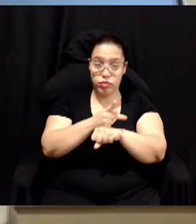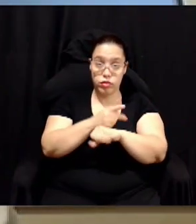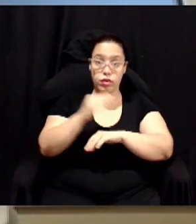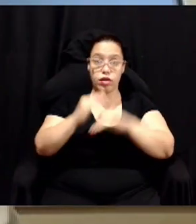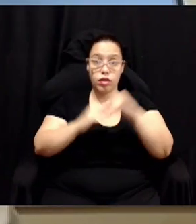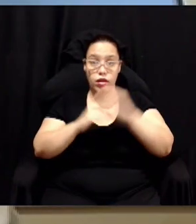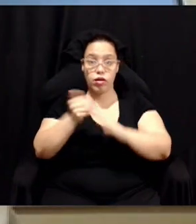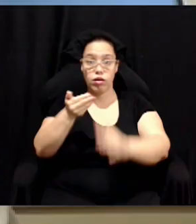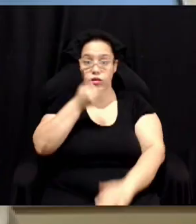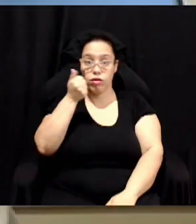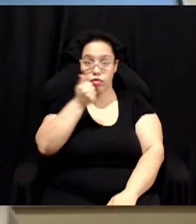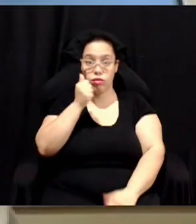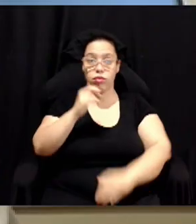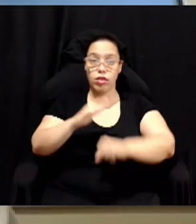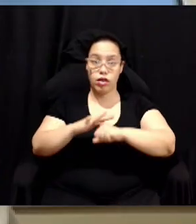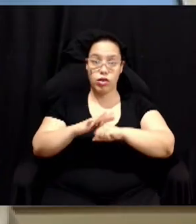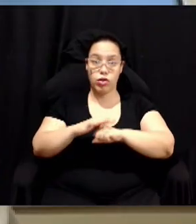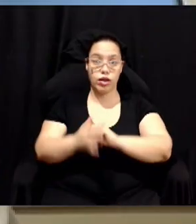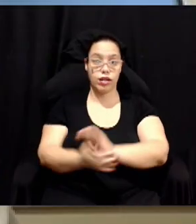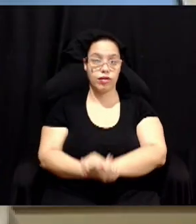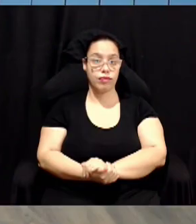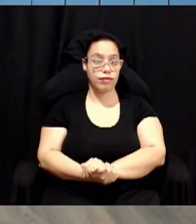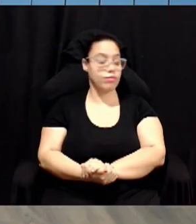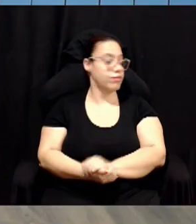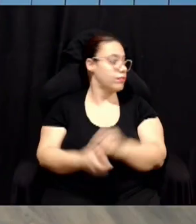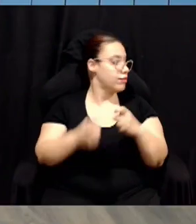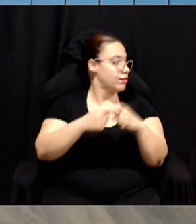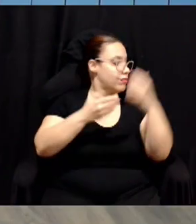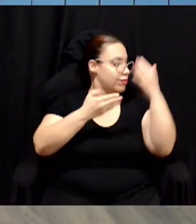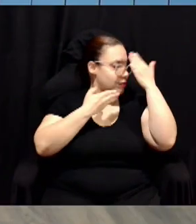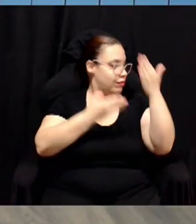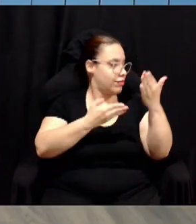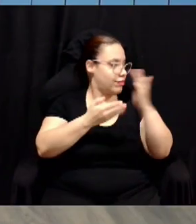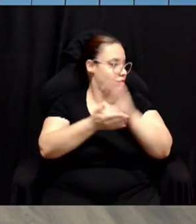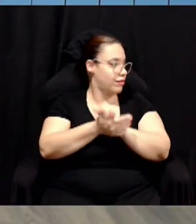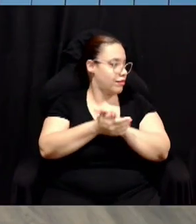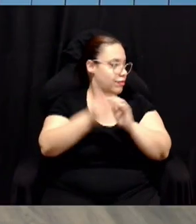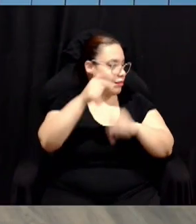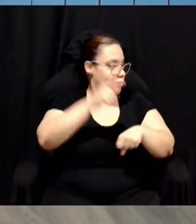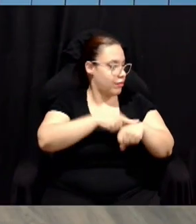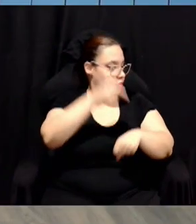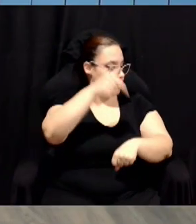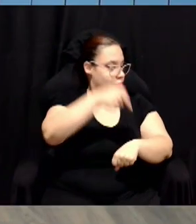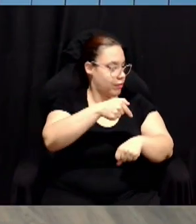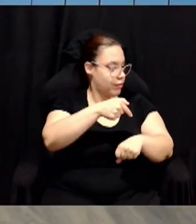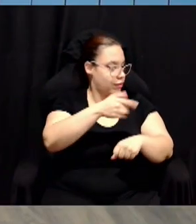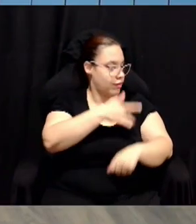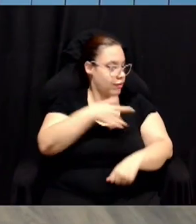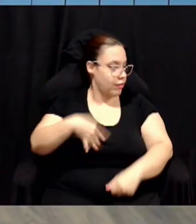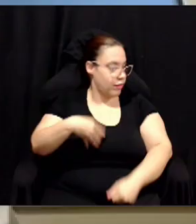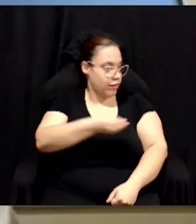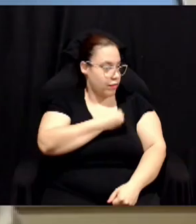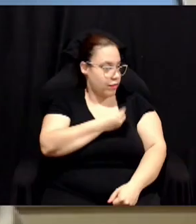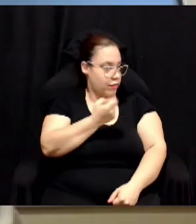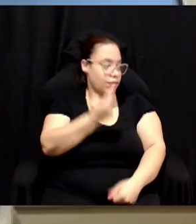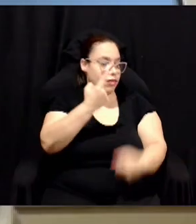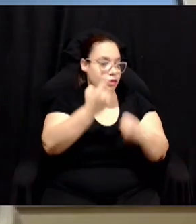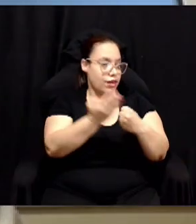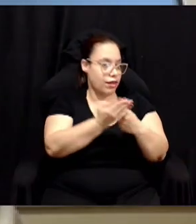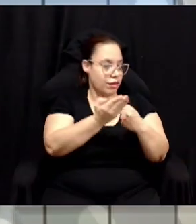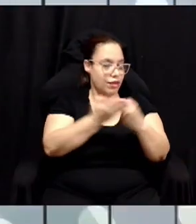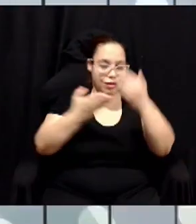essas doenças. Doutor, muito obrigada, então, pela sua participação aqui no Saúde é Vida, neste primeiro bloco. Eu que agradeço